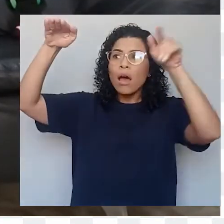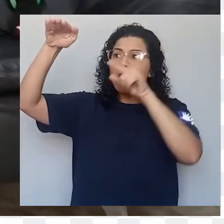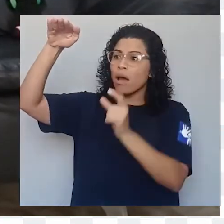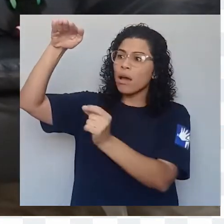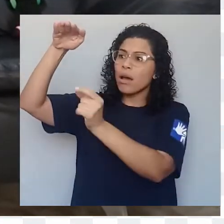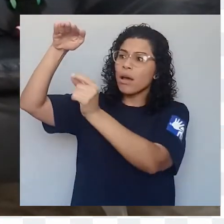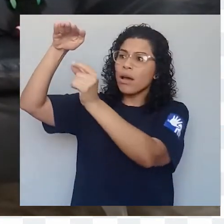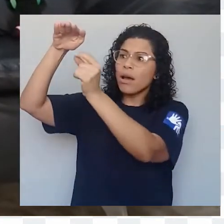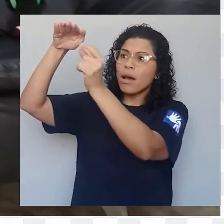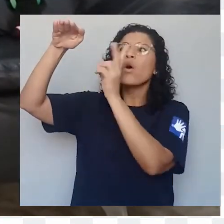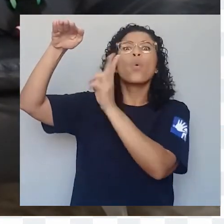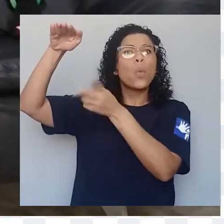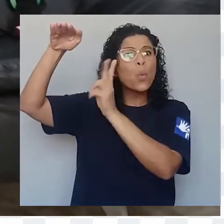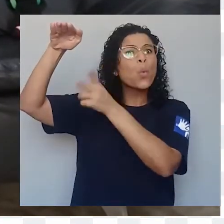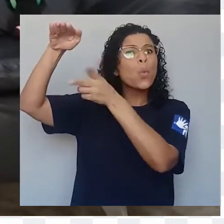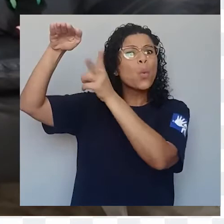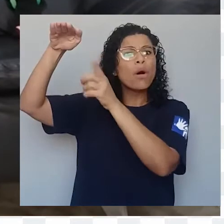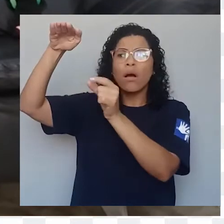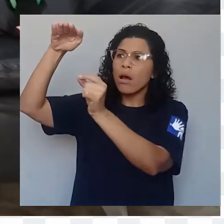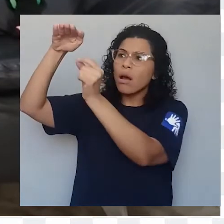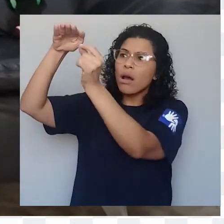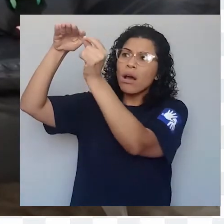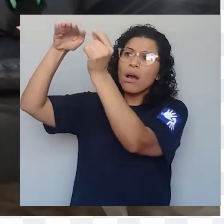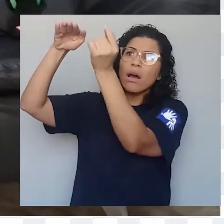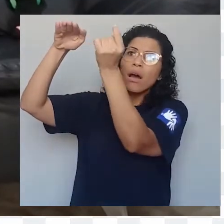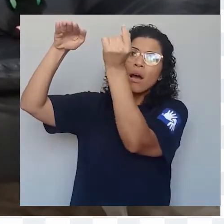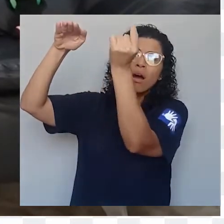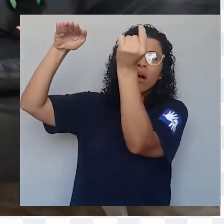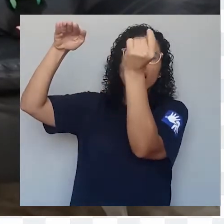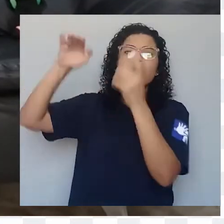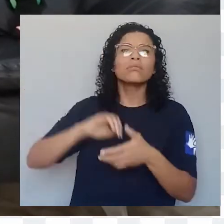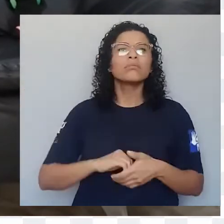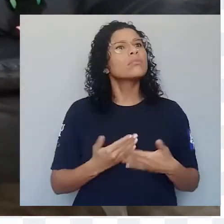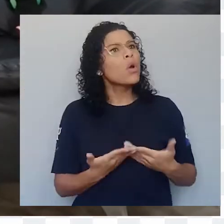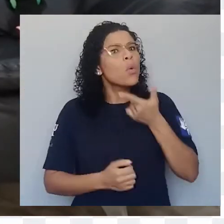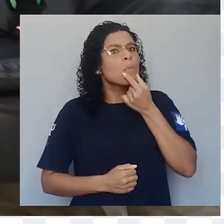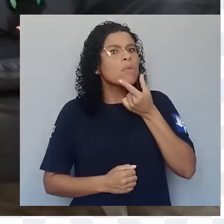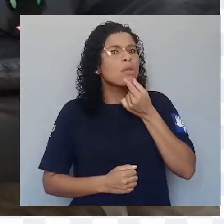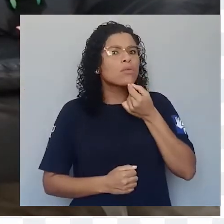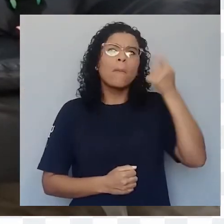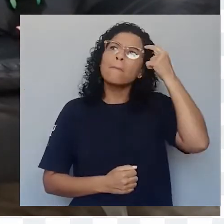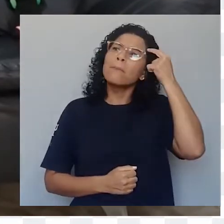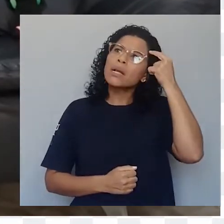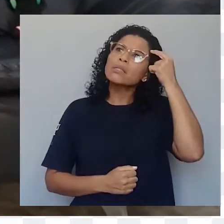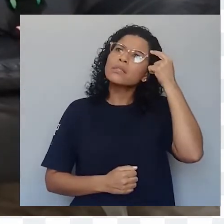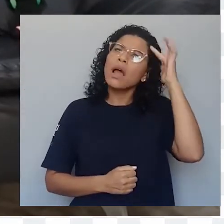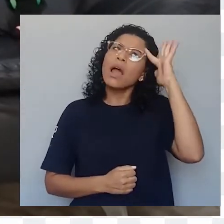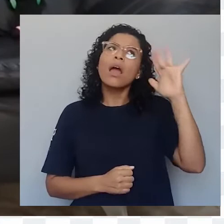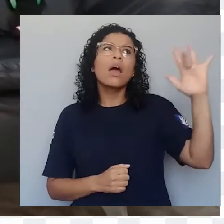teto e lá estava a formiga, de cabeça para baixo. Então, o